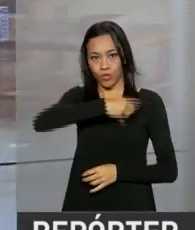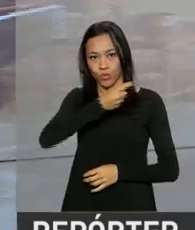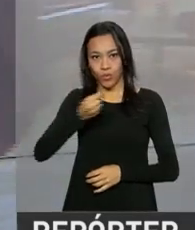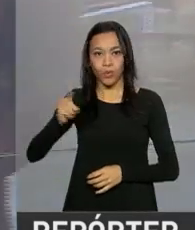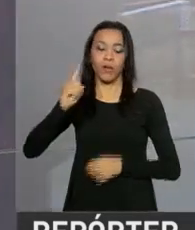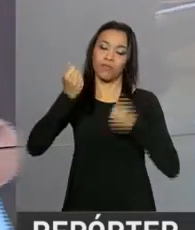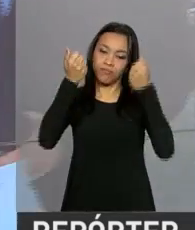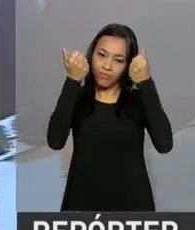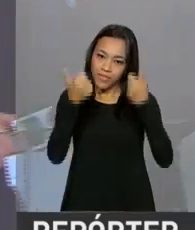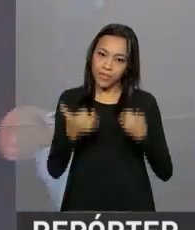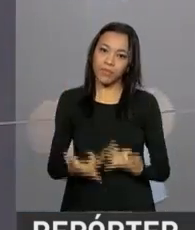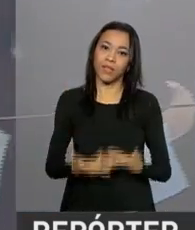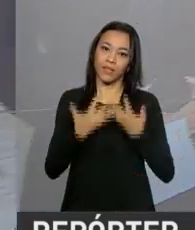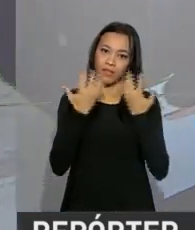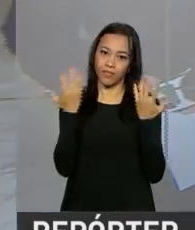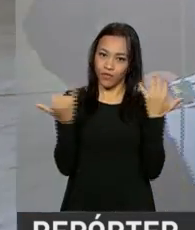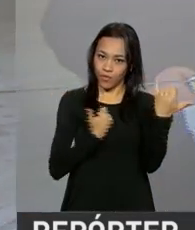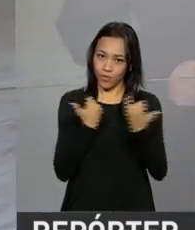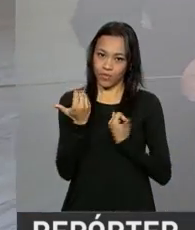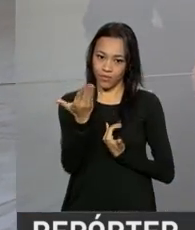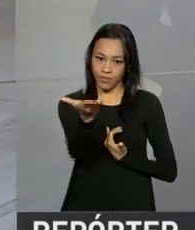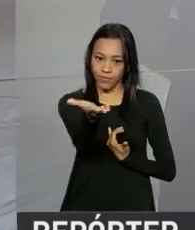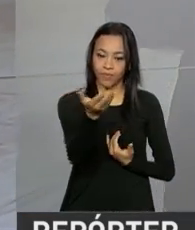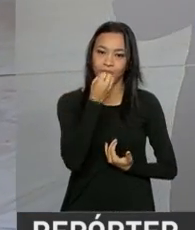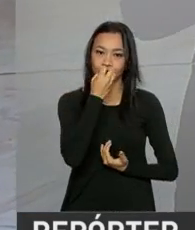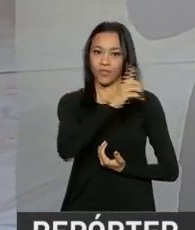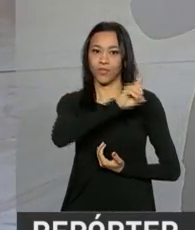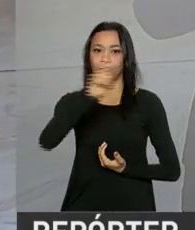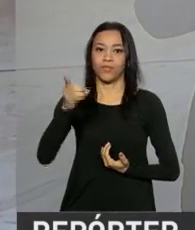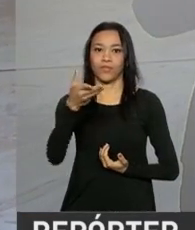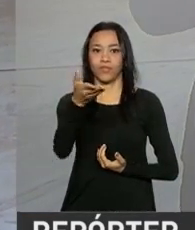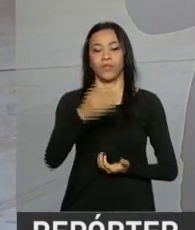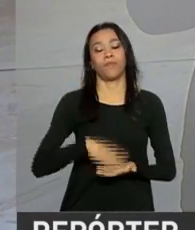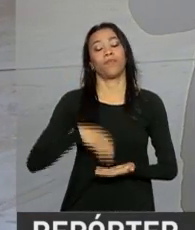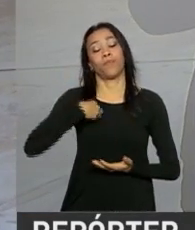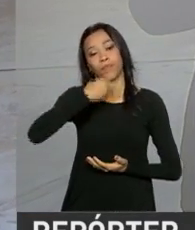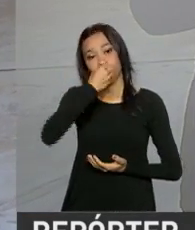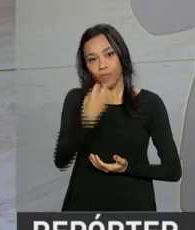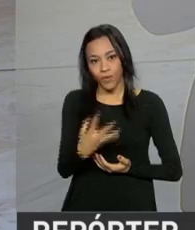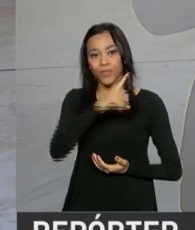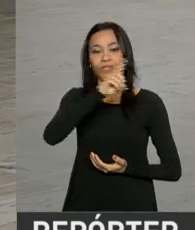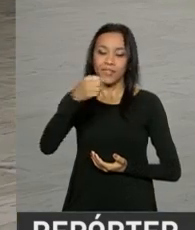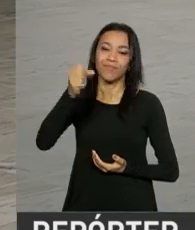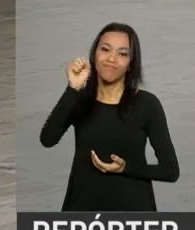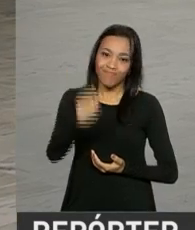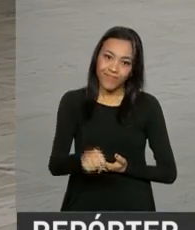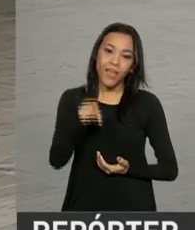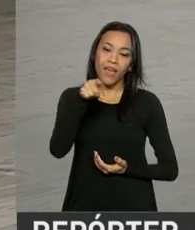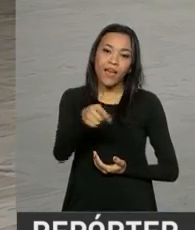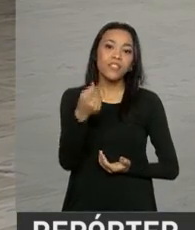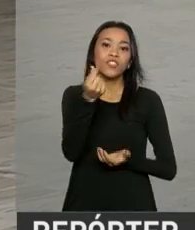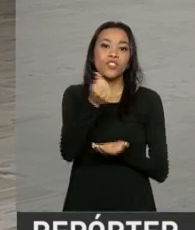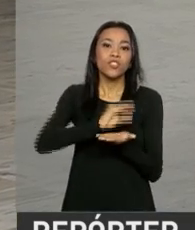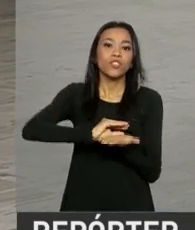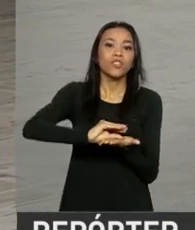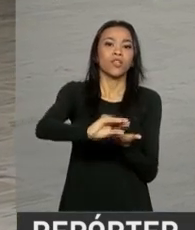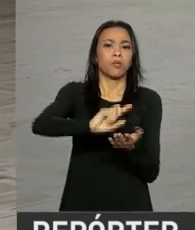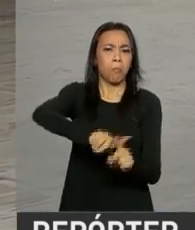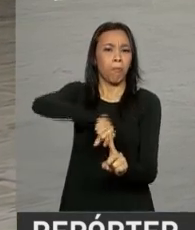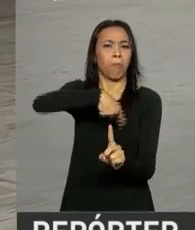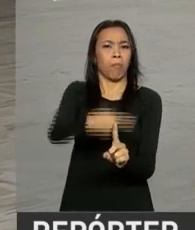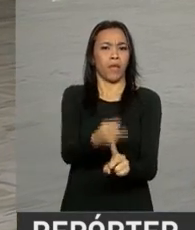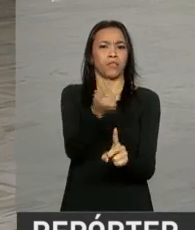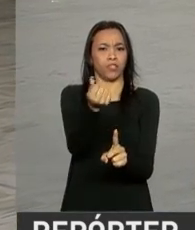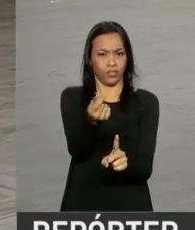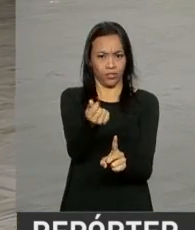para a gente ao vivo. Oi, João Pedro, bom dia. Oi, Daniele, bom dia. Isso mesmo, essa liberação de mais recursos, o anúncio